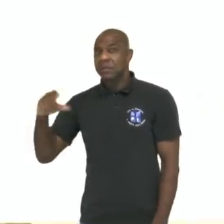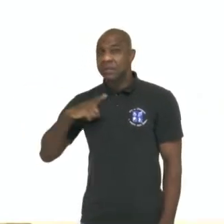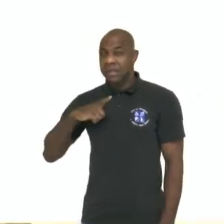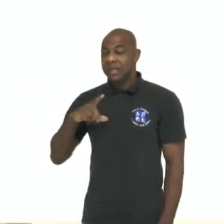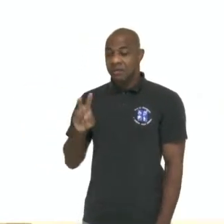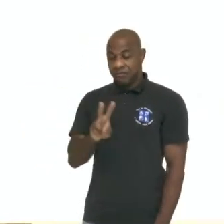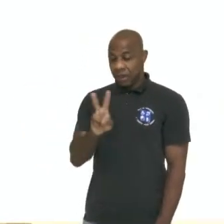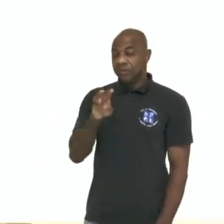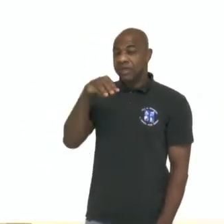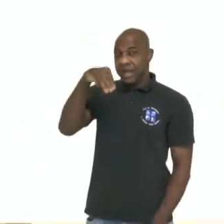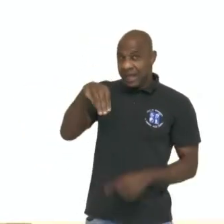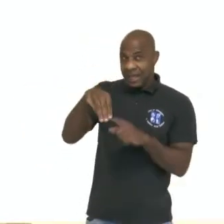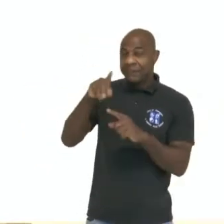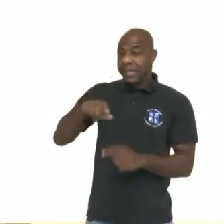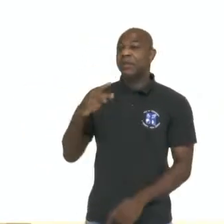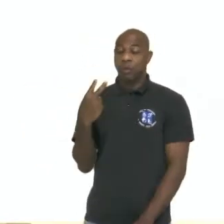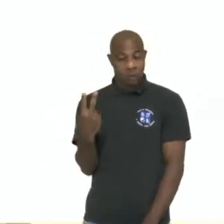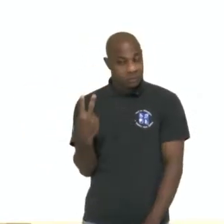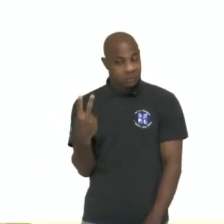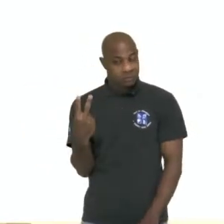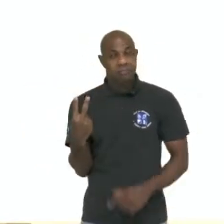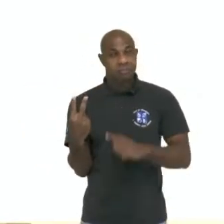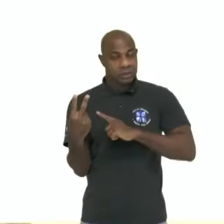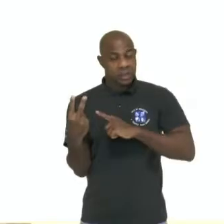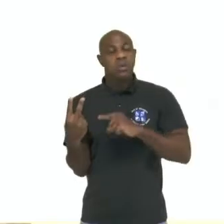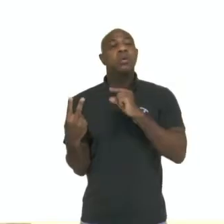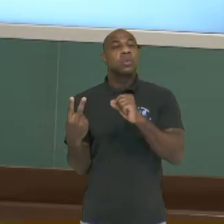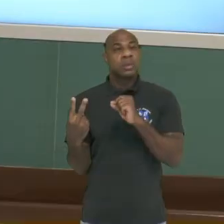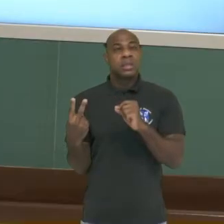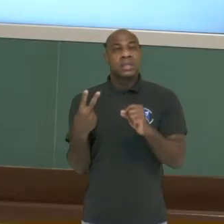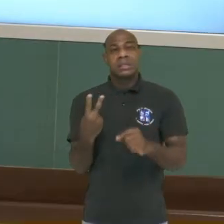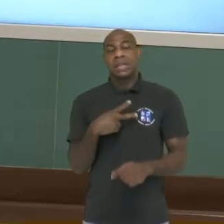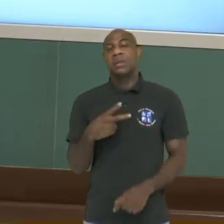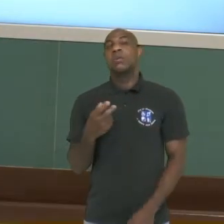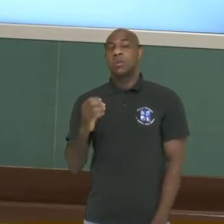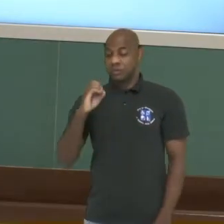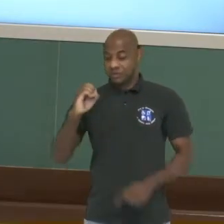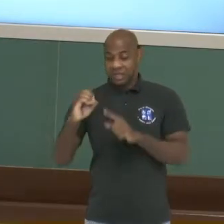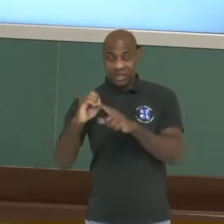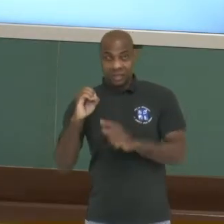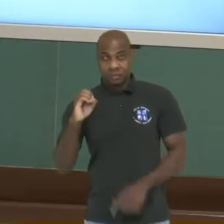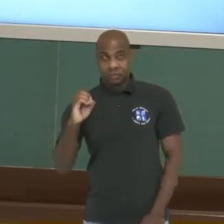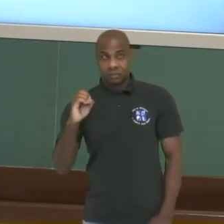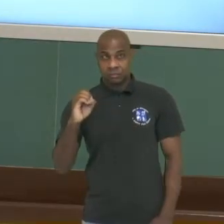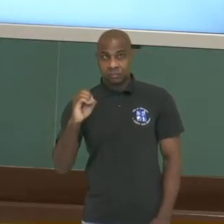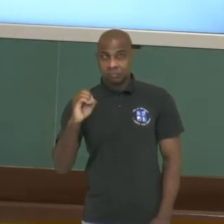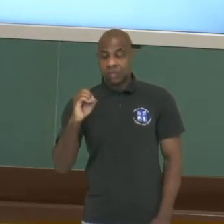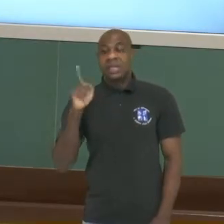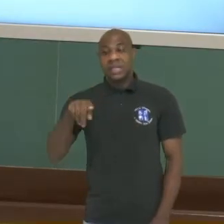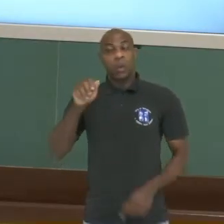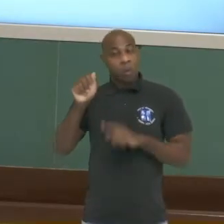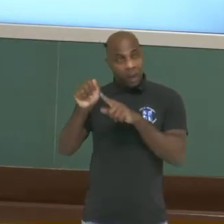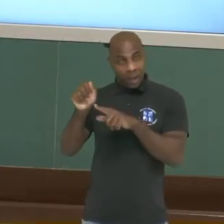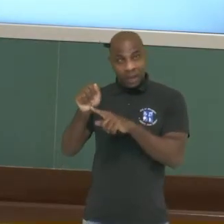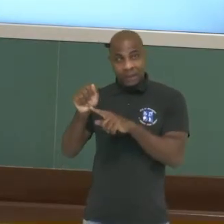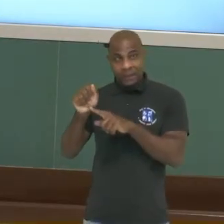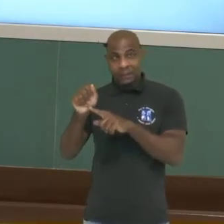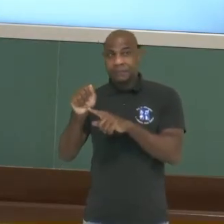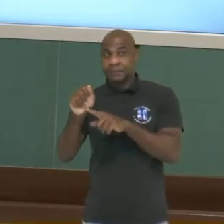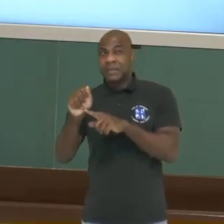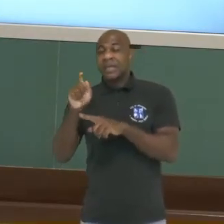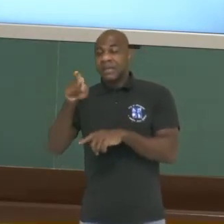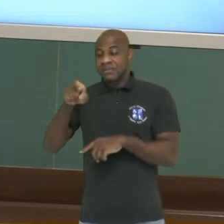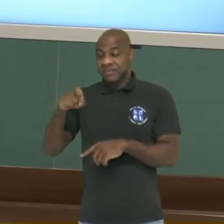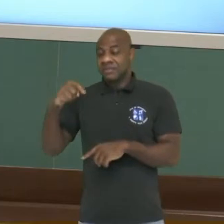valor de m, que vale 2. E temos o ponto 0, que é o ponto A, que é o x0